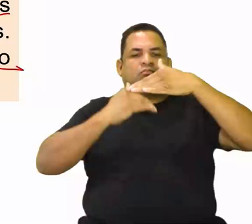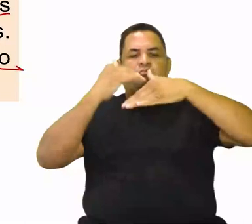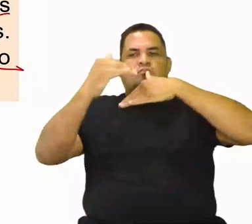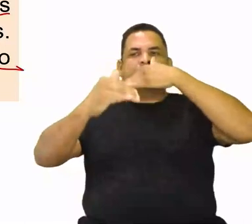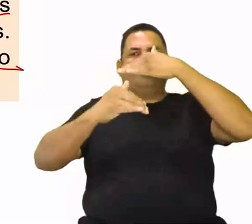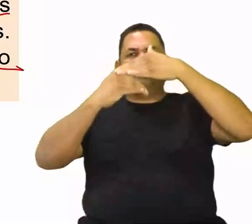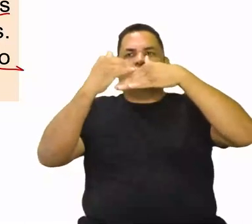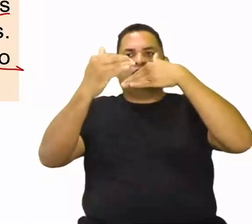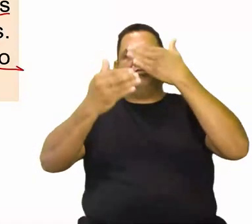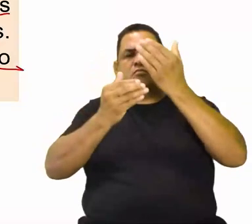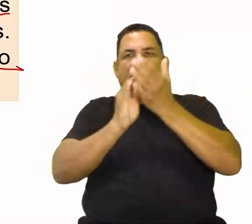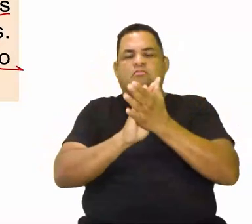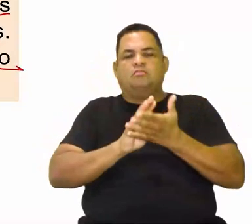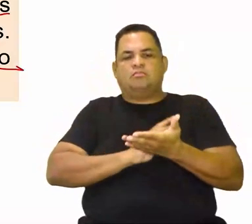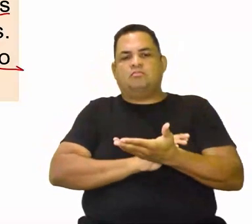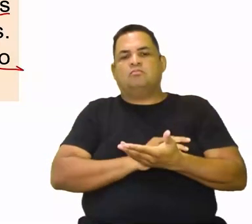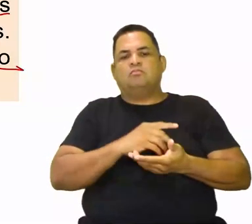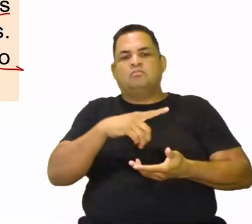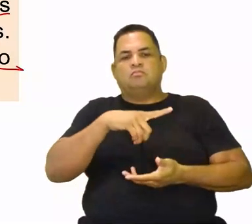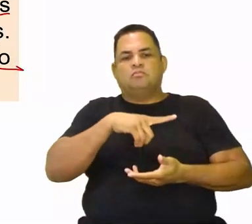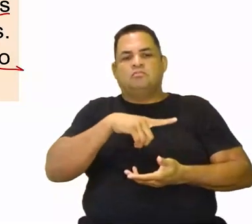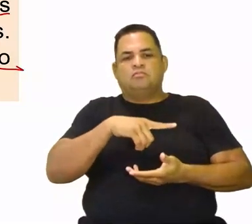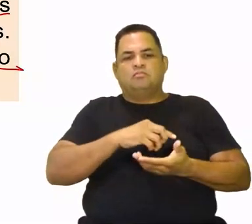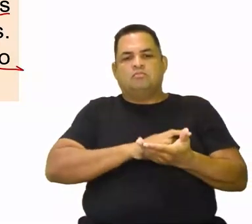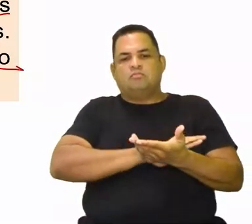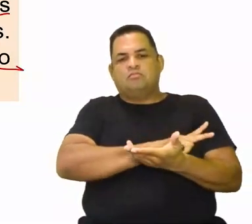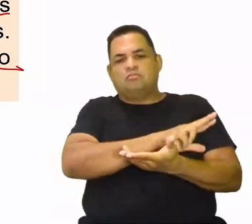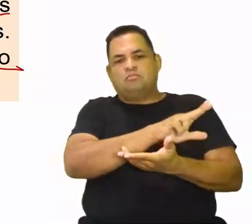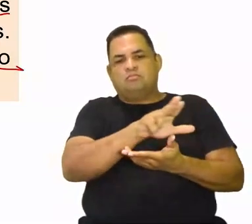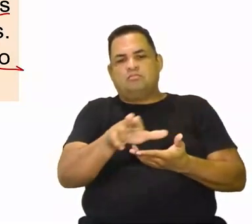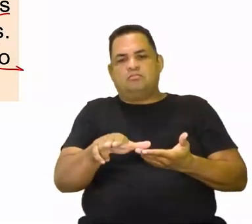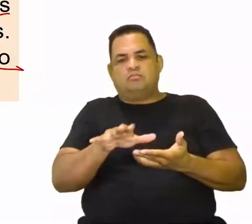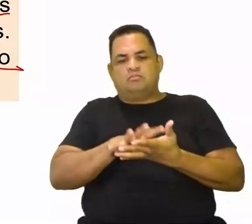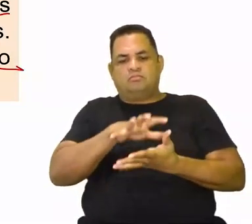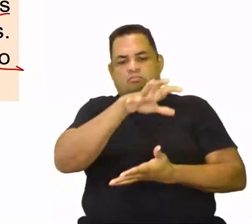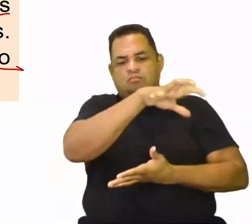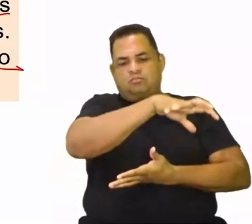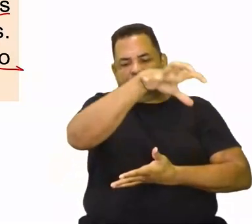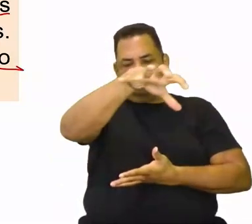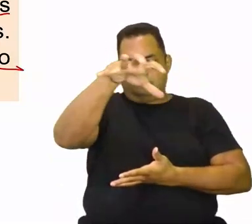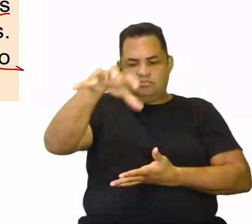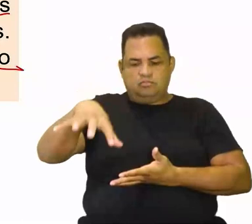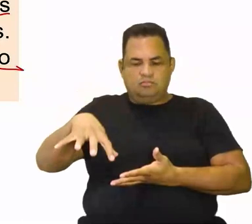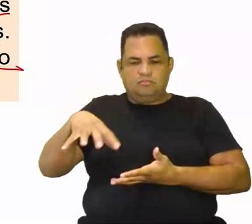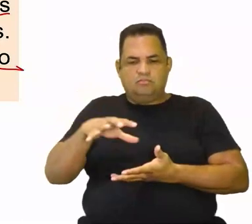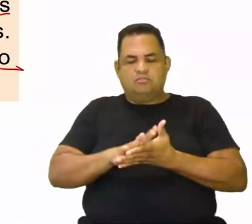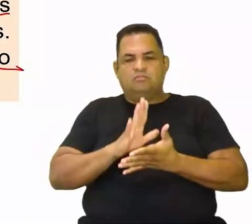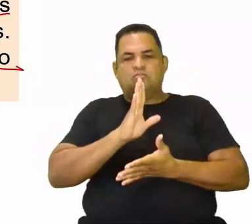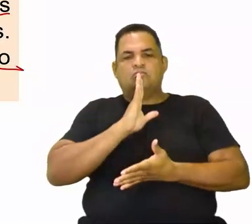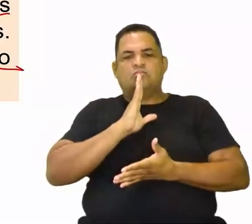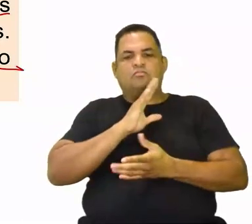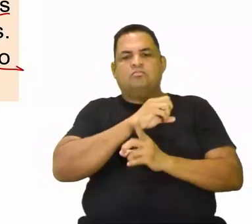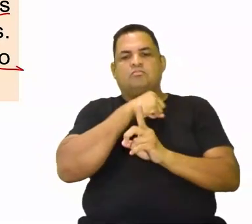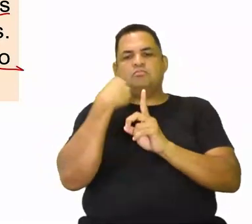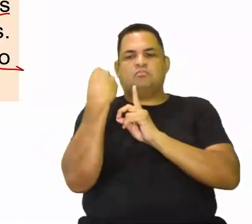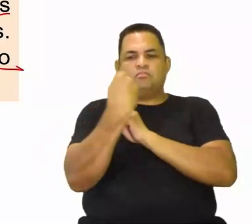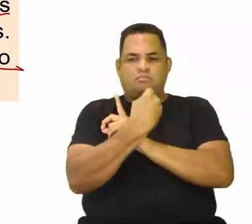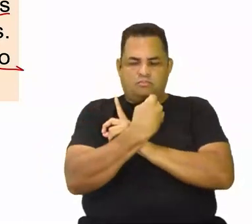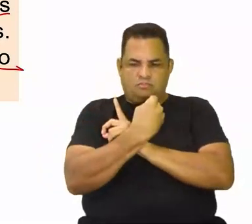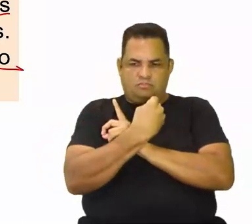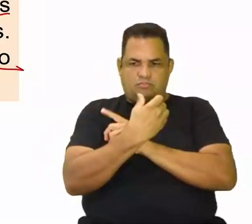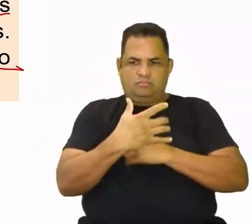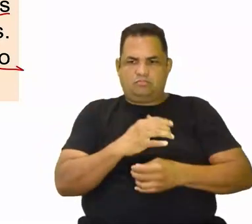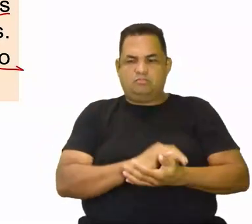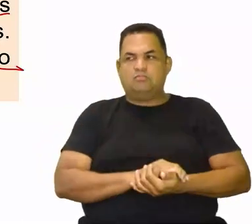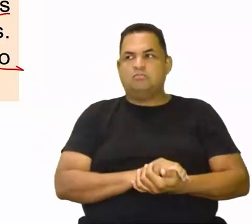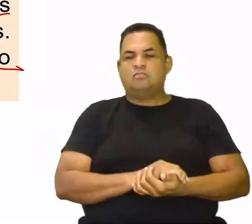o desenvolvimento de várias áreas da sociedade, ok? Então,